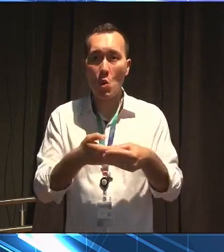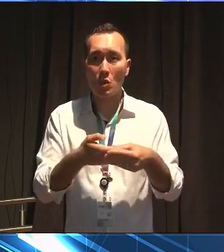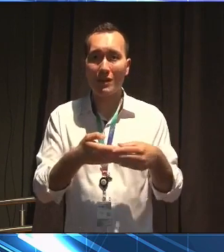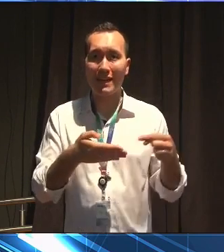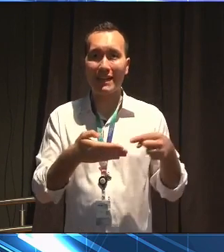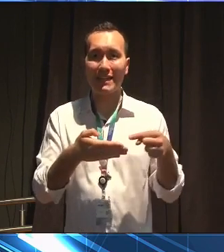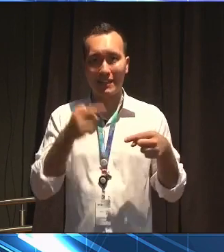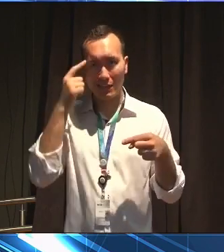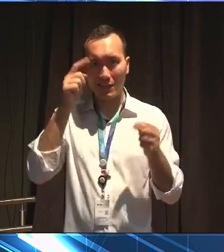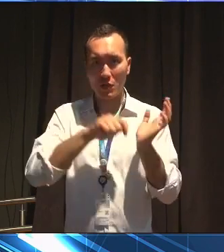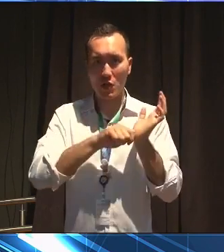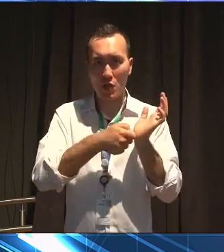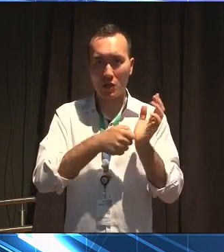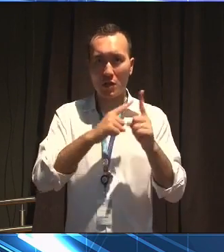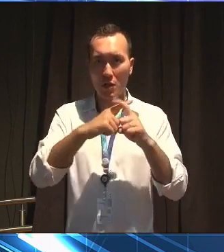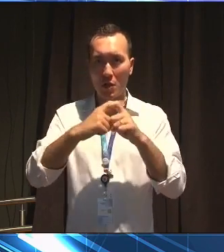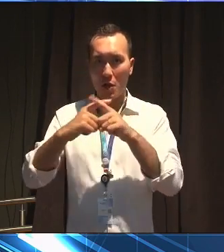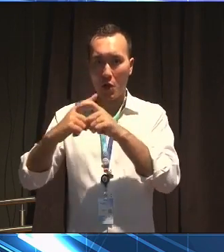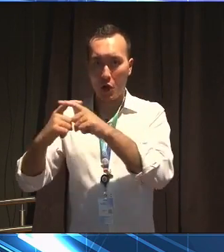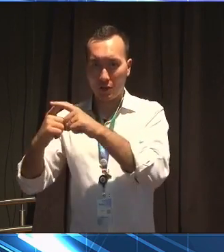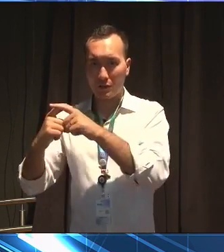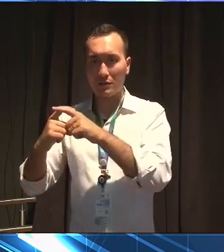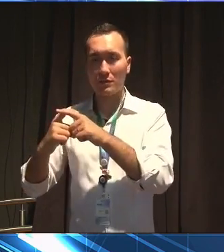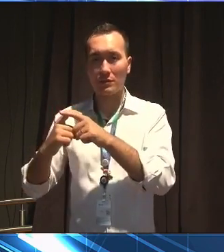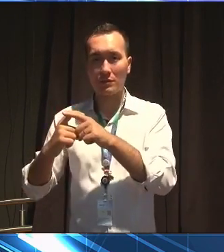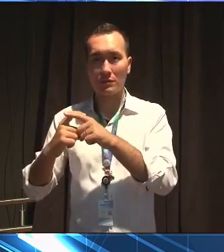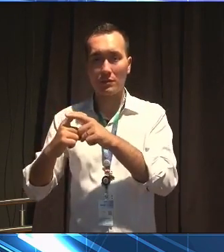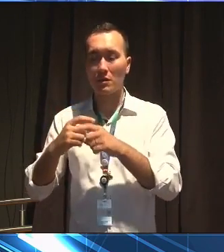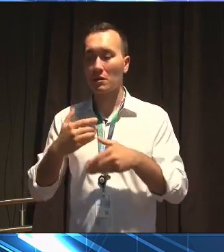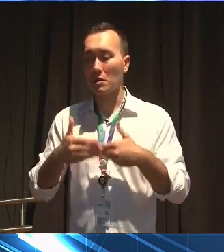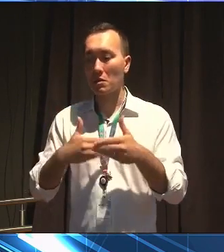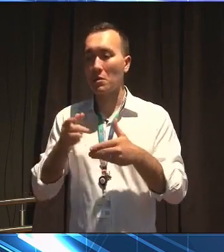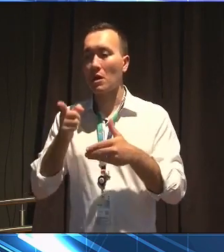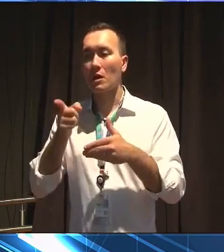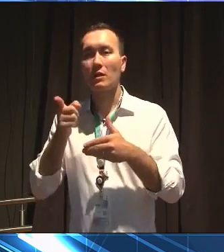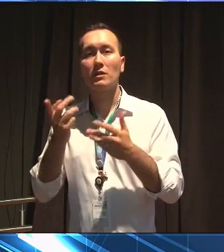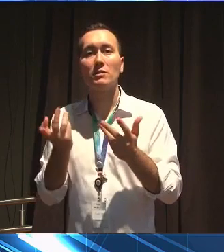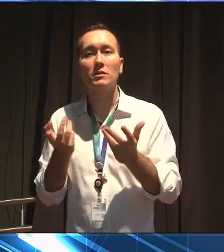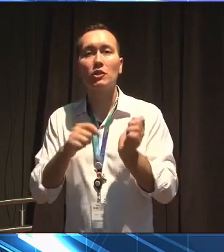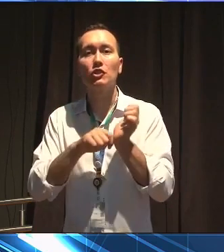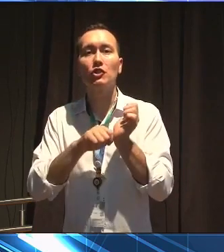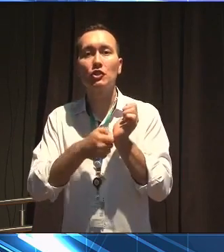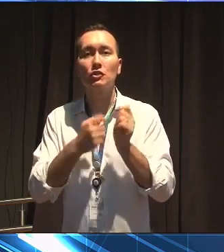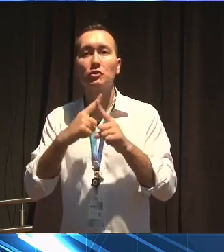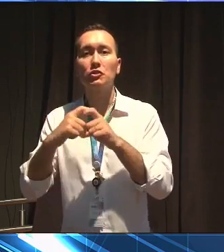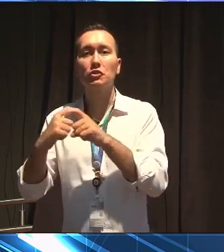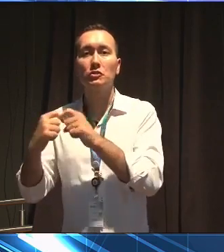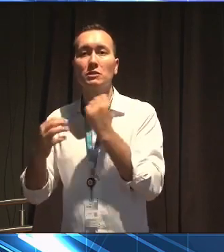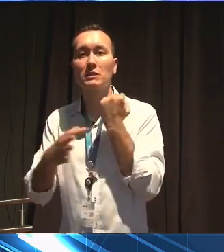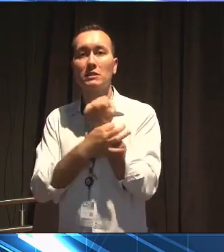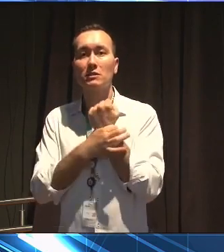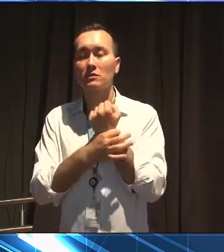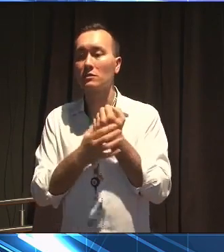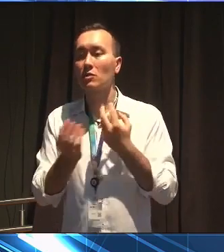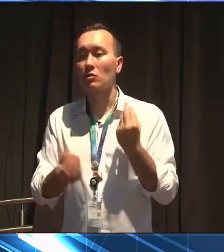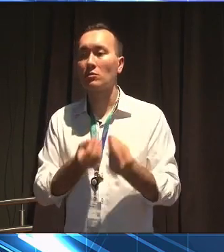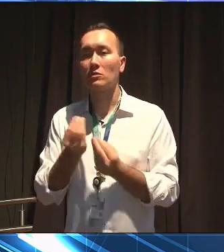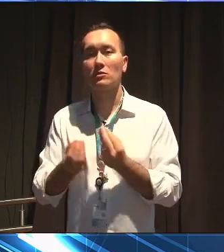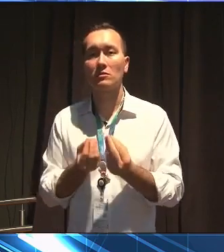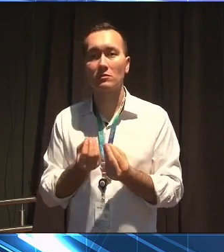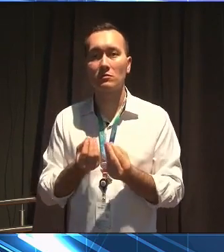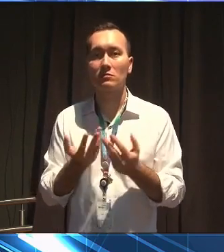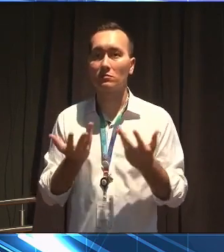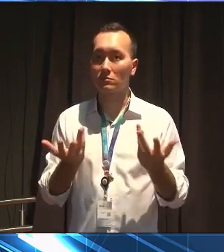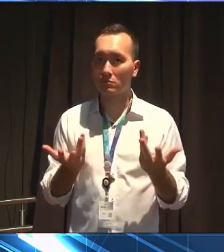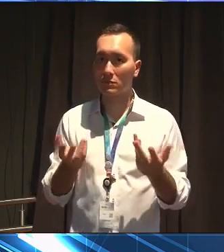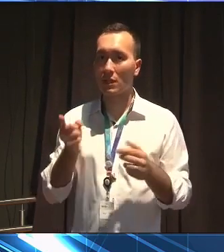chave de criptografia. Como que você vai fazer para assinar o seu JWT? Você também precisa de uma chave de criptografia. Lá no .NET, os engenheiros da